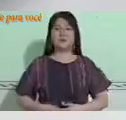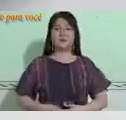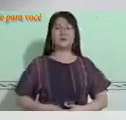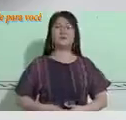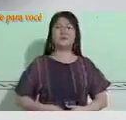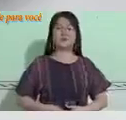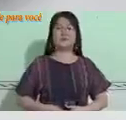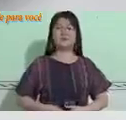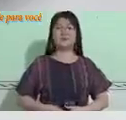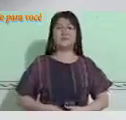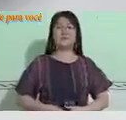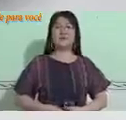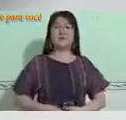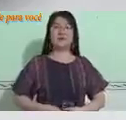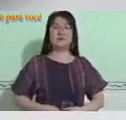DOSQUETAMB, é acento agudo,